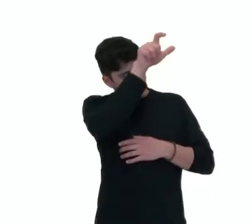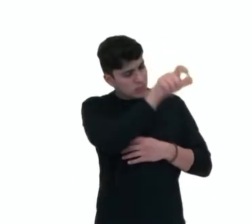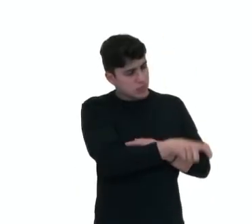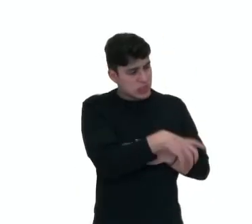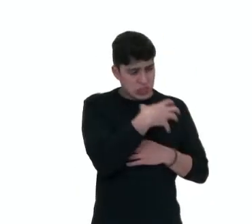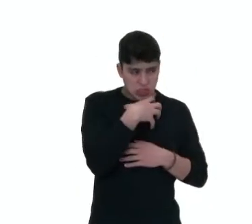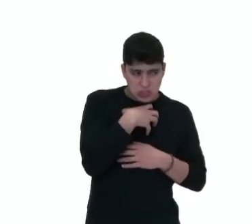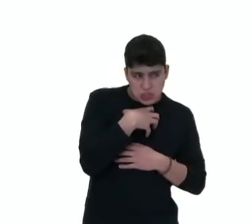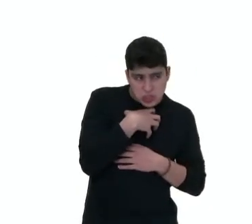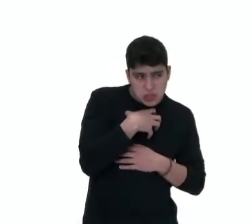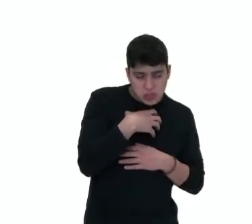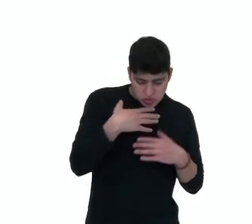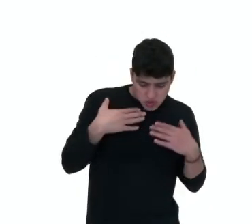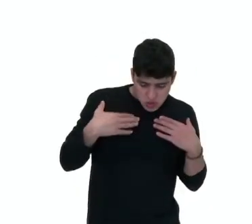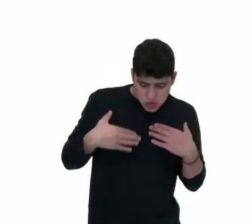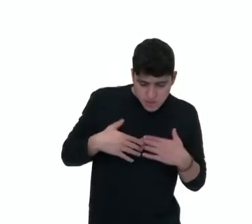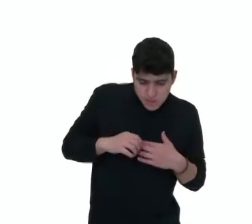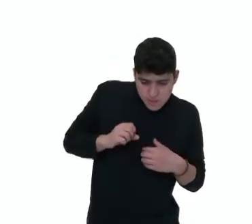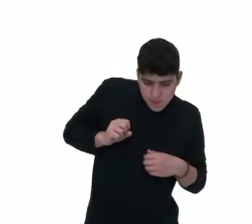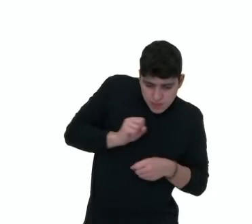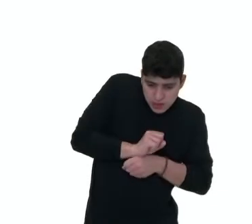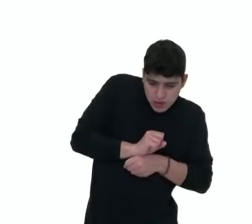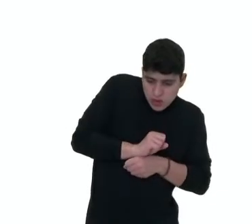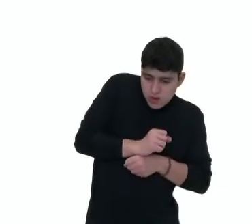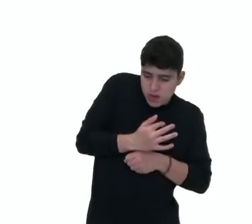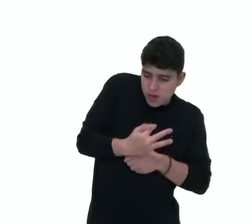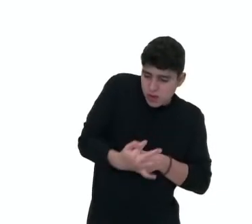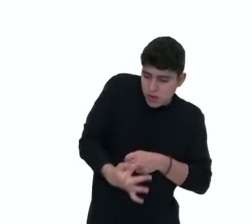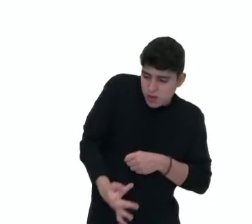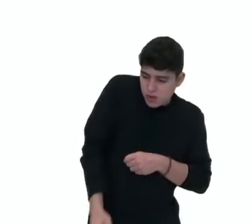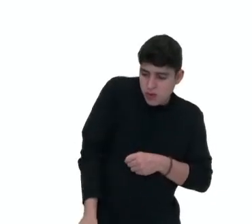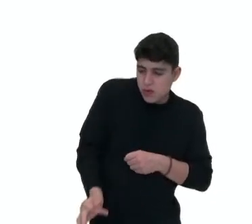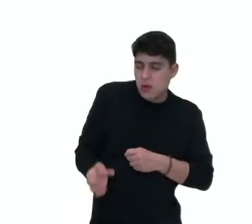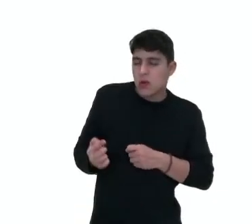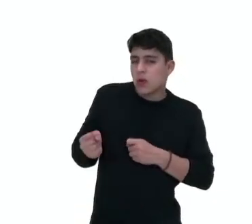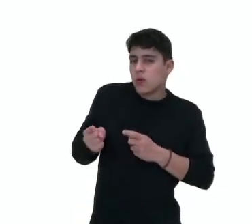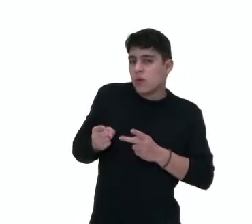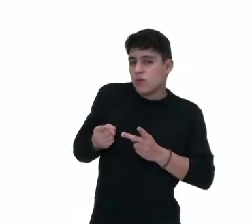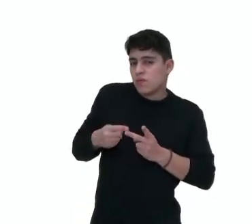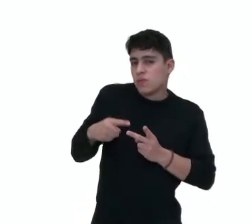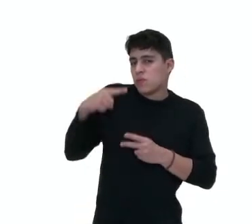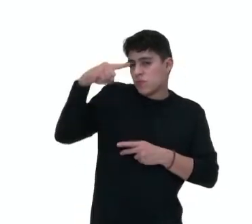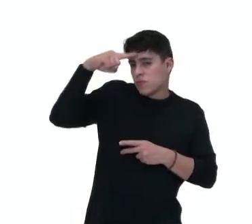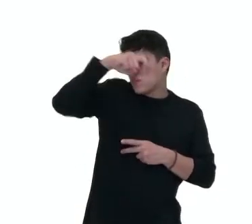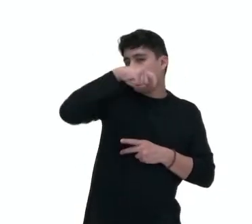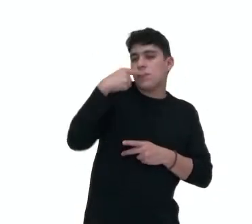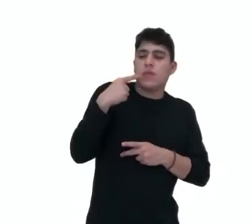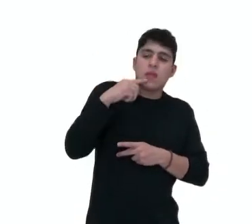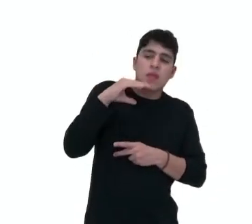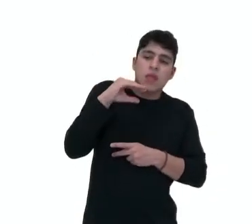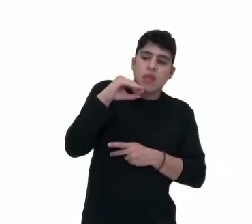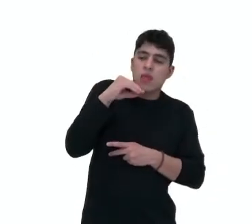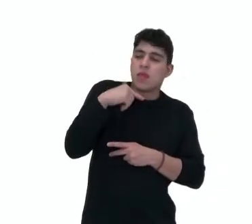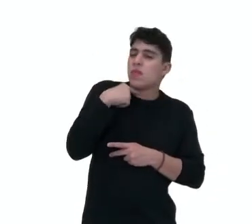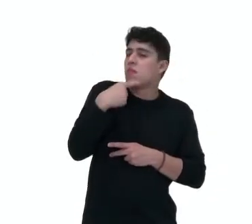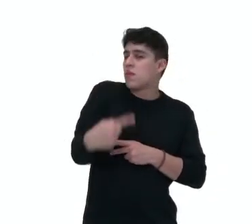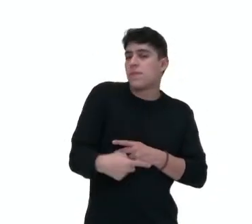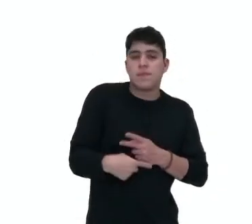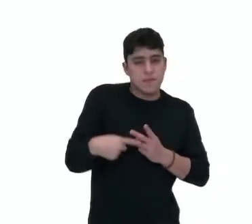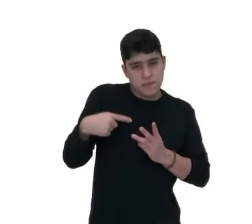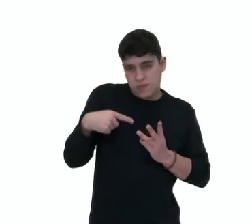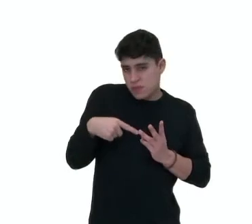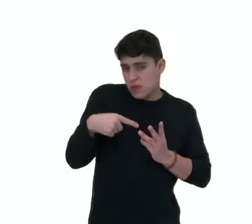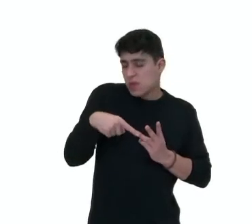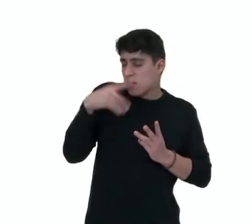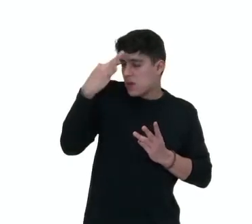1. Parte do corpo paralisada ou dormente. 2. Dificuldade de fala. 3.